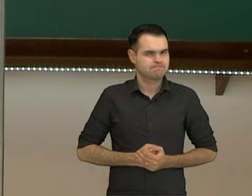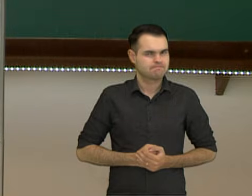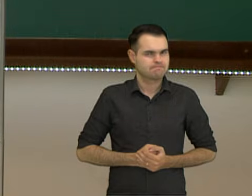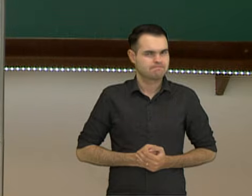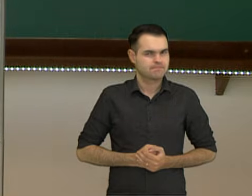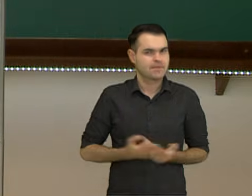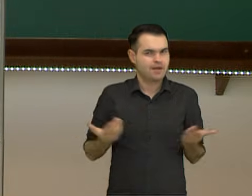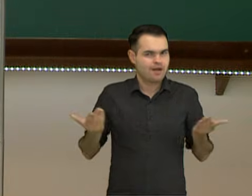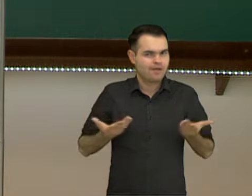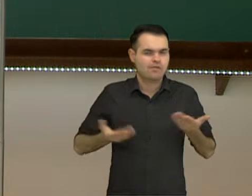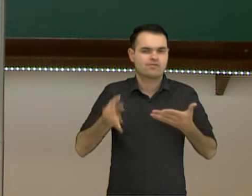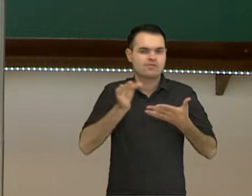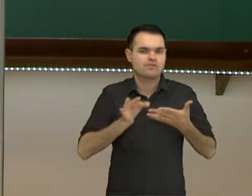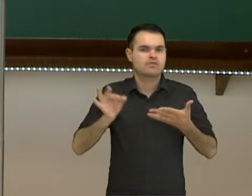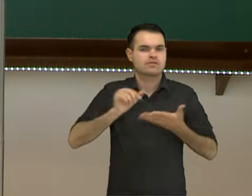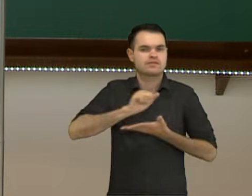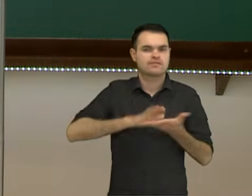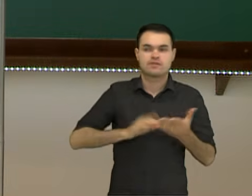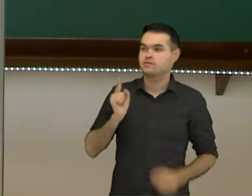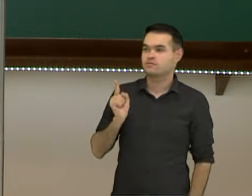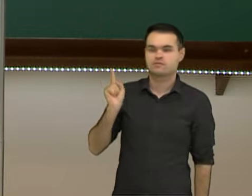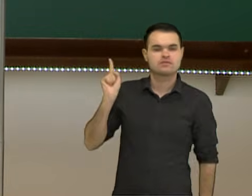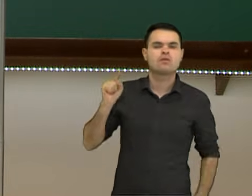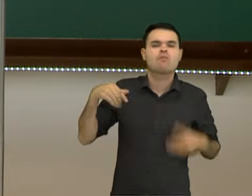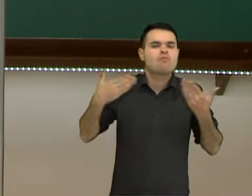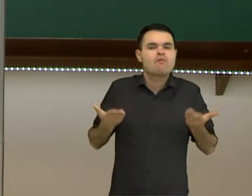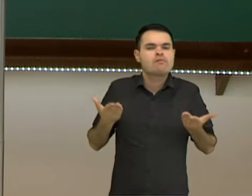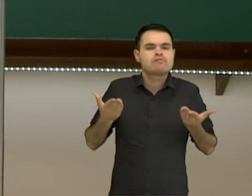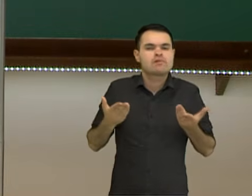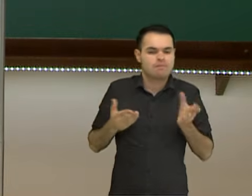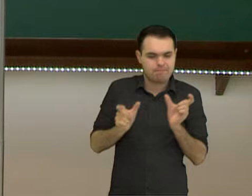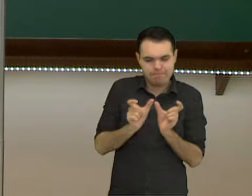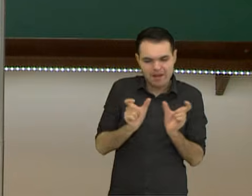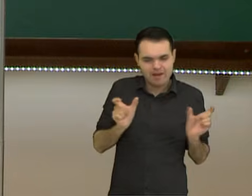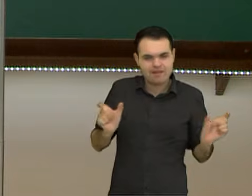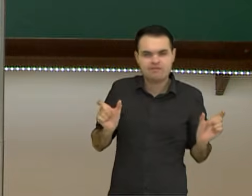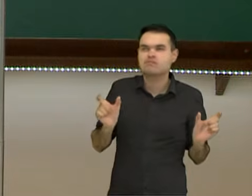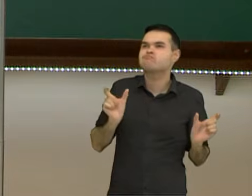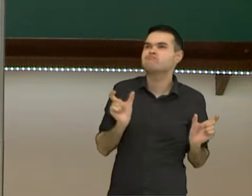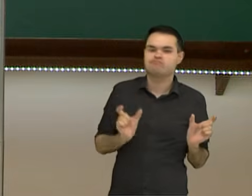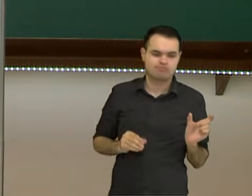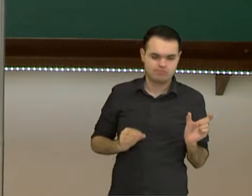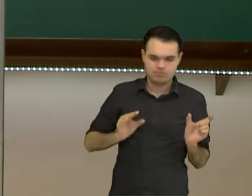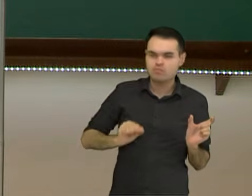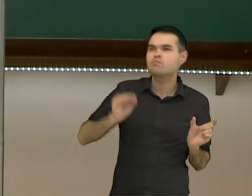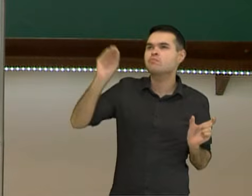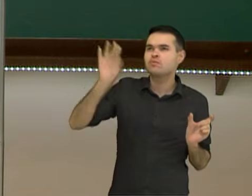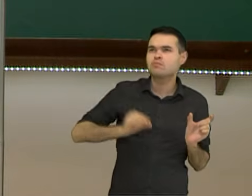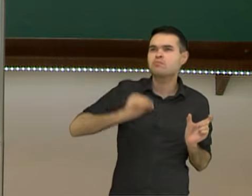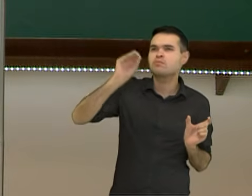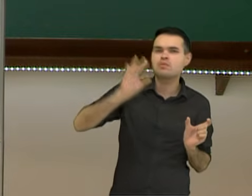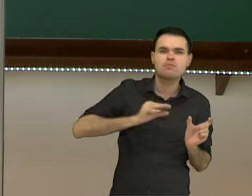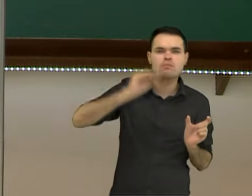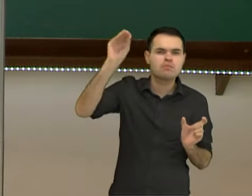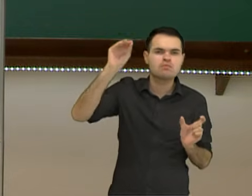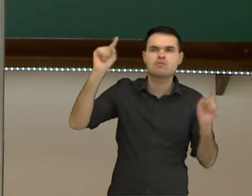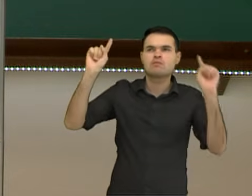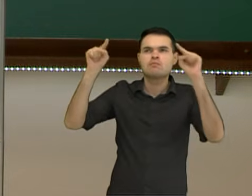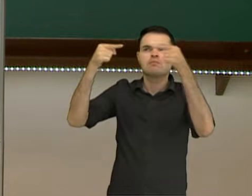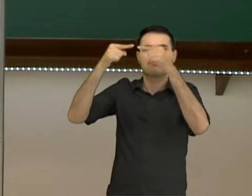Pessoal, vamos corrigir a nossa atividade, né? Quais serão as palavras que vocês utilizaram para